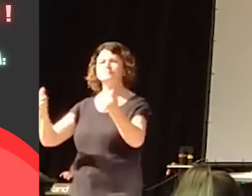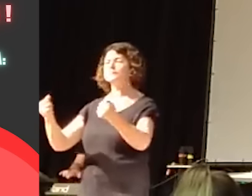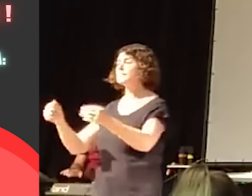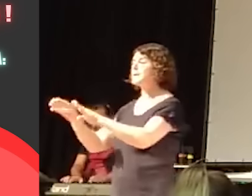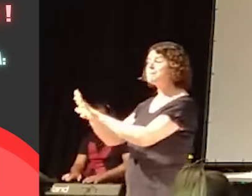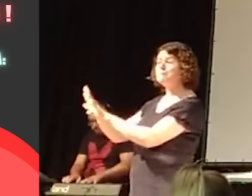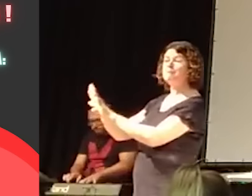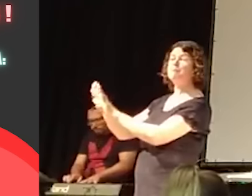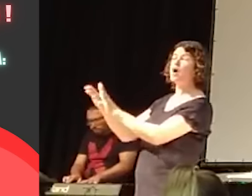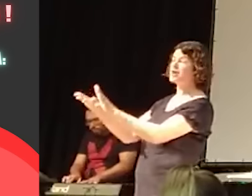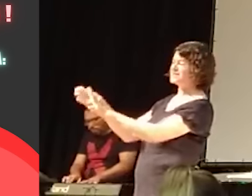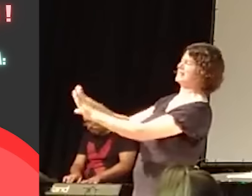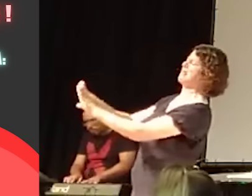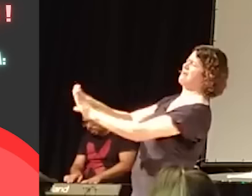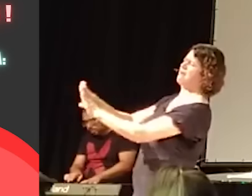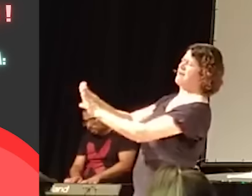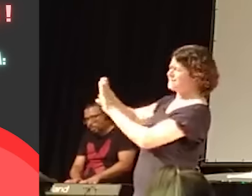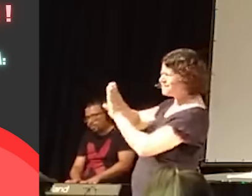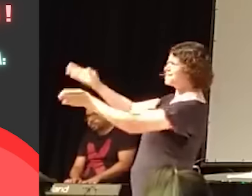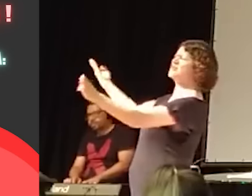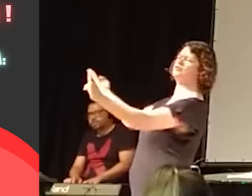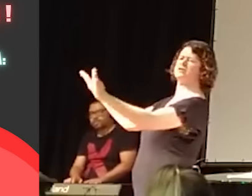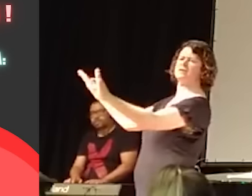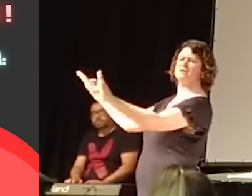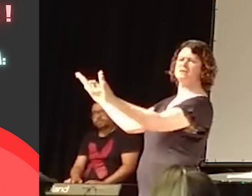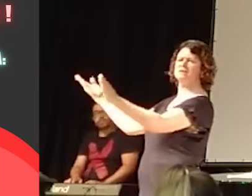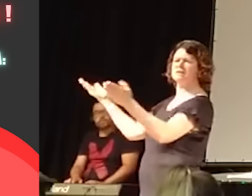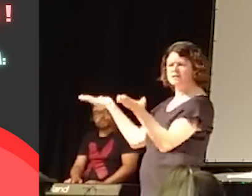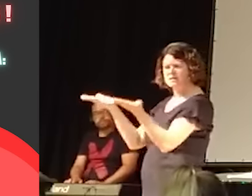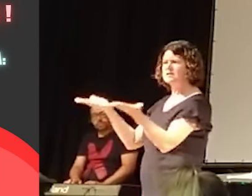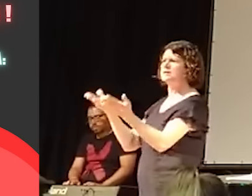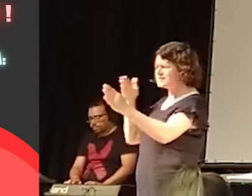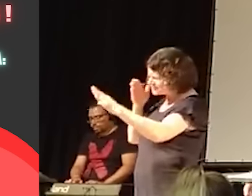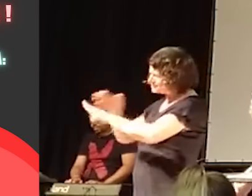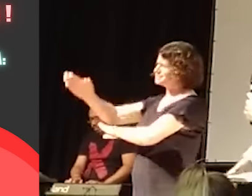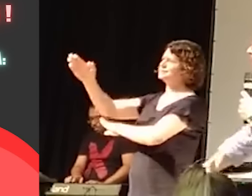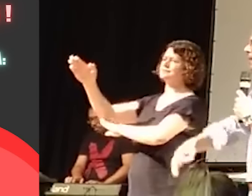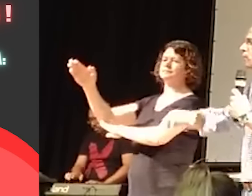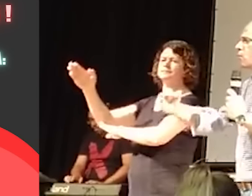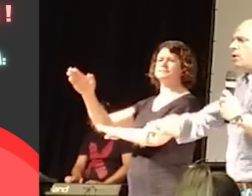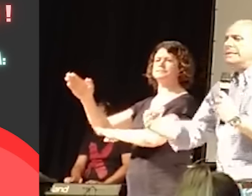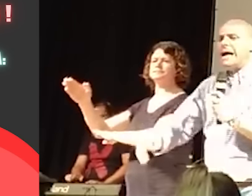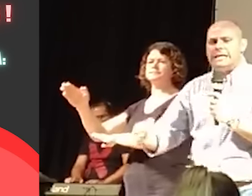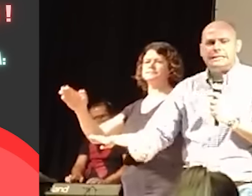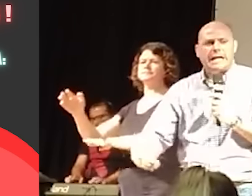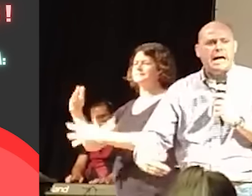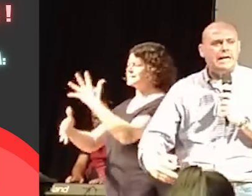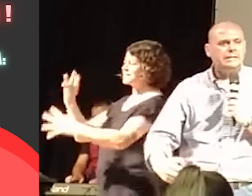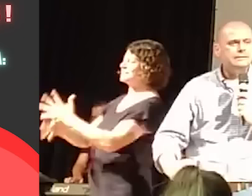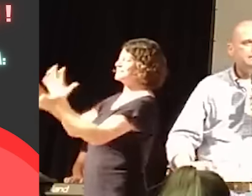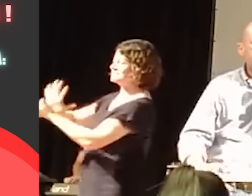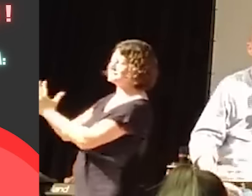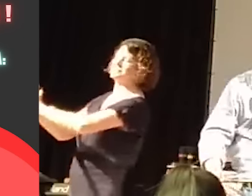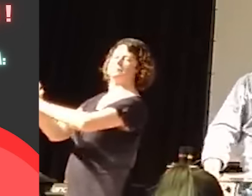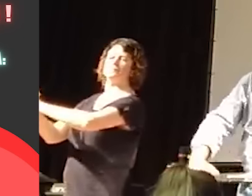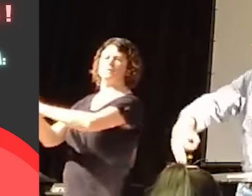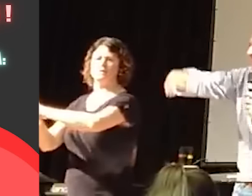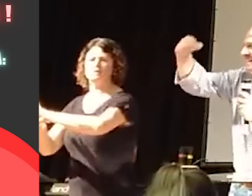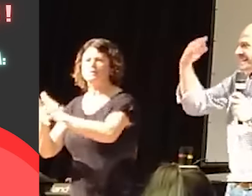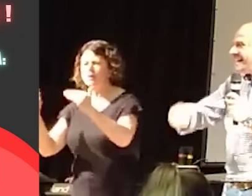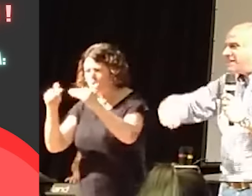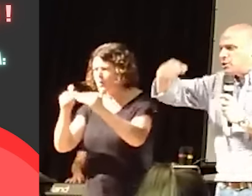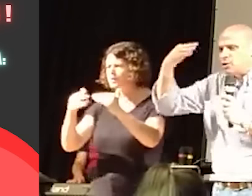abertas Amém que os ferrores de Ferro serão destruídos Amém eu quero concordar aqui na terra